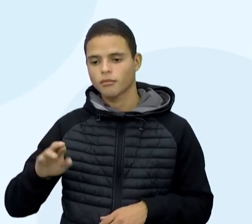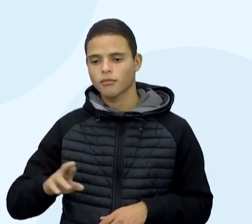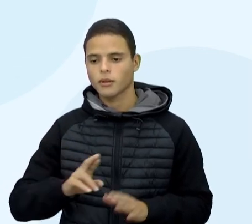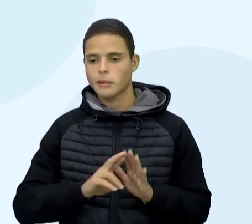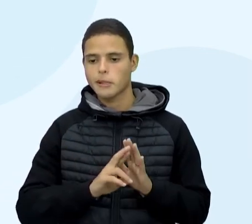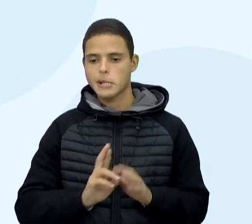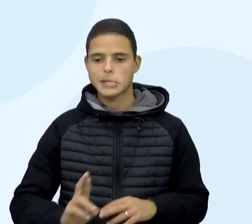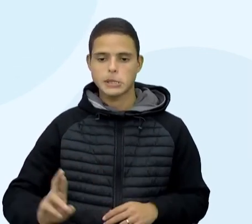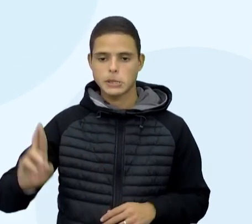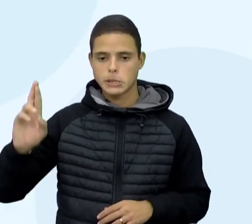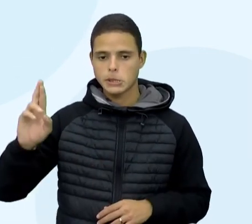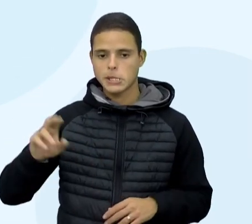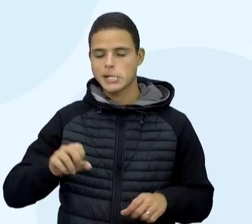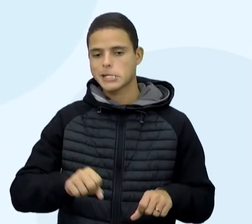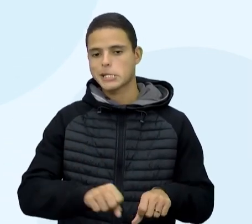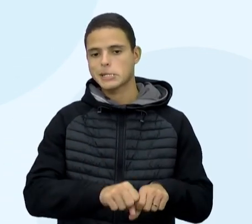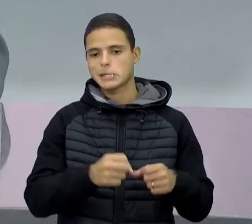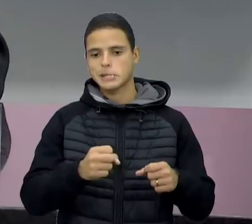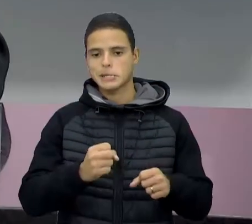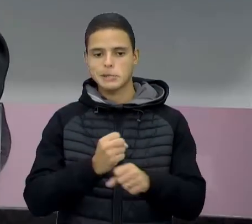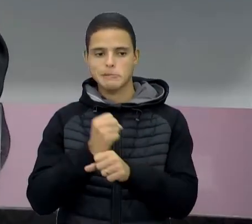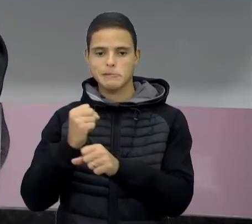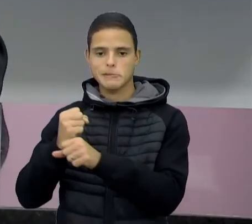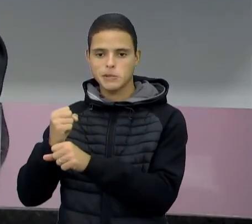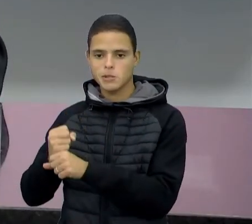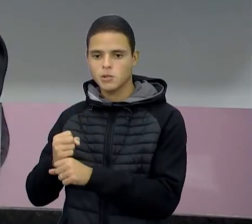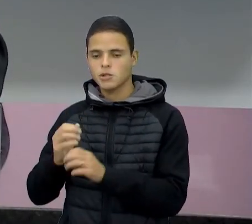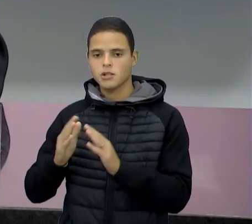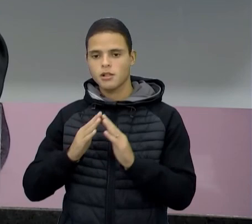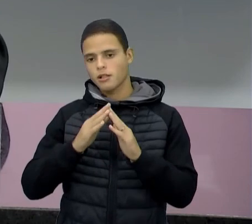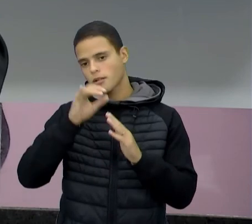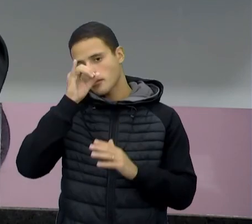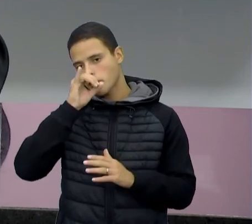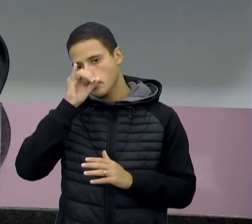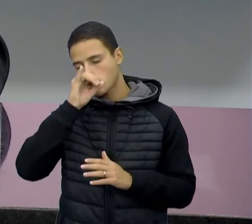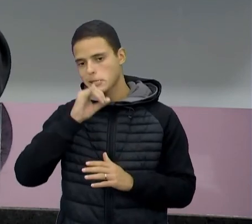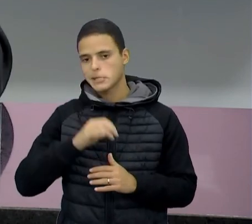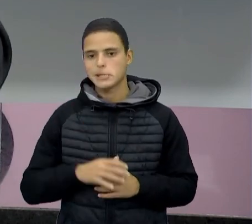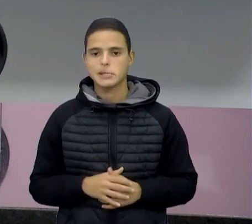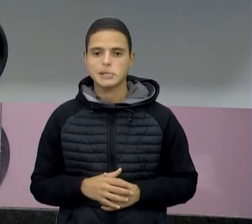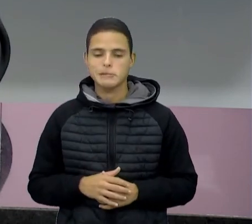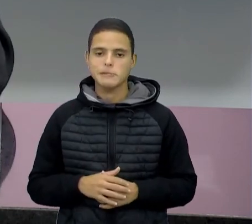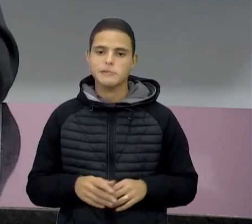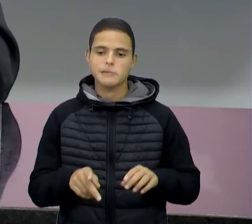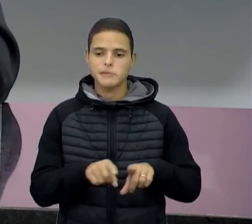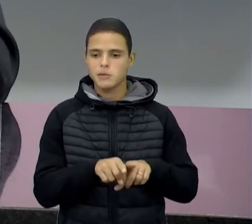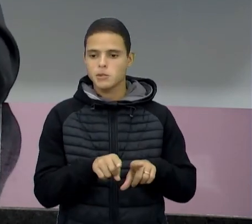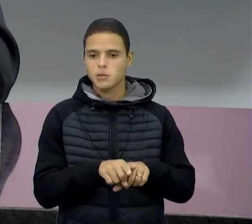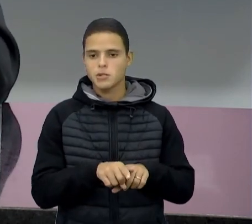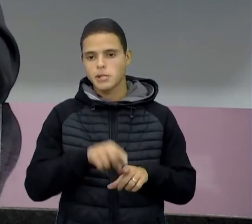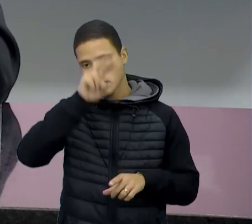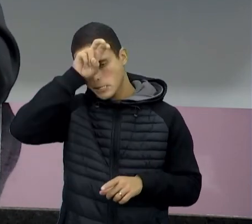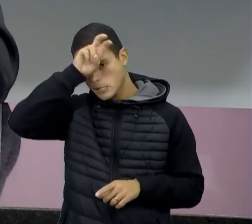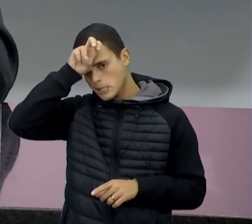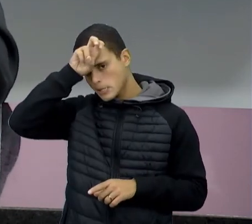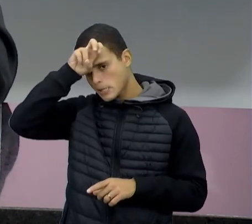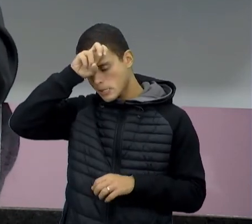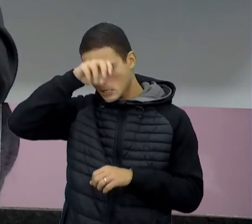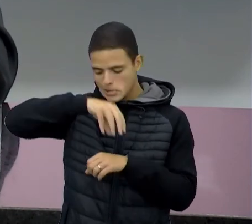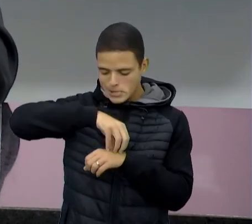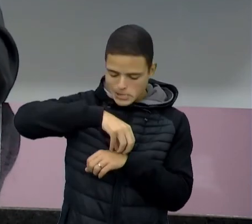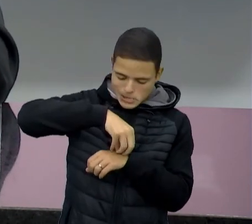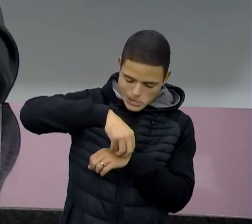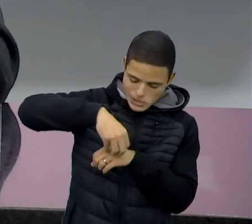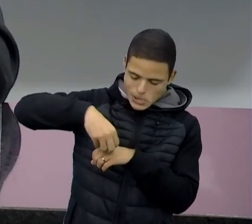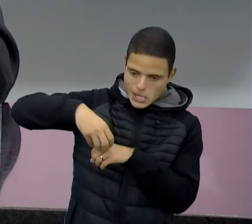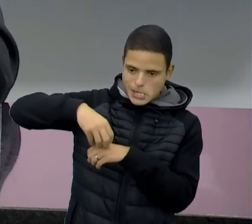cortiço Cabeça de Porco. Por isso que nós temos uma cabeça de porco, né, sendo devorada aí por uma barata, e a